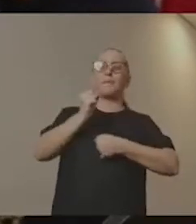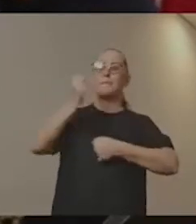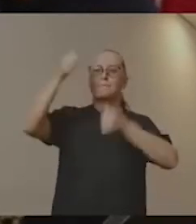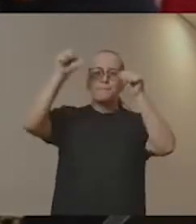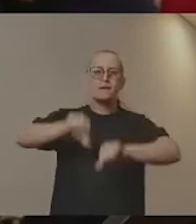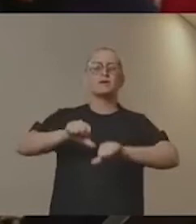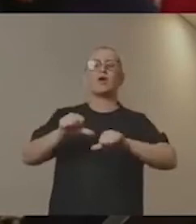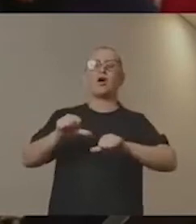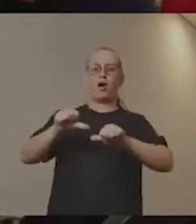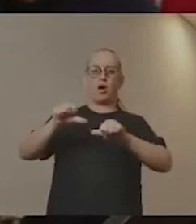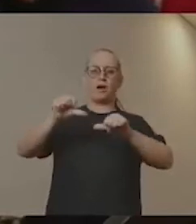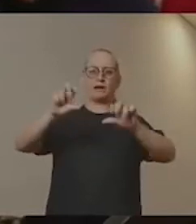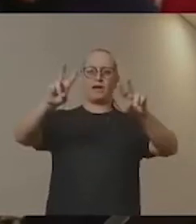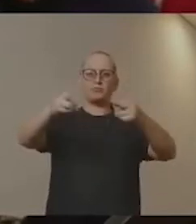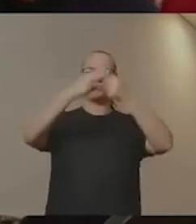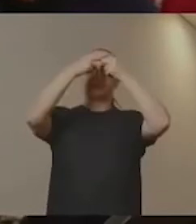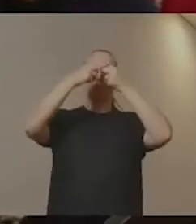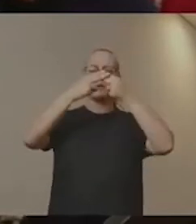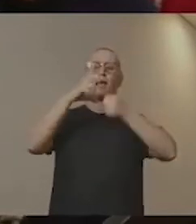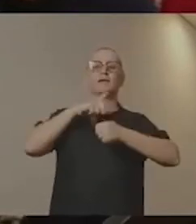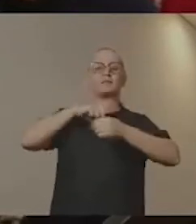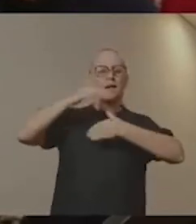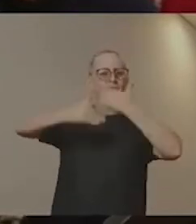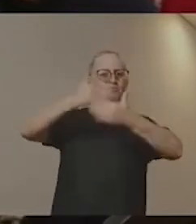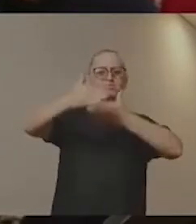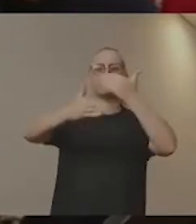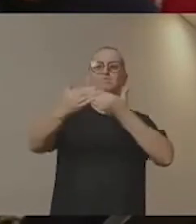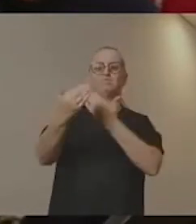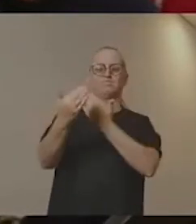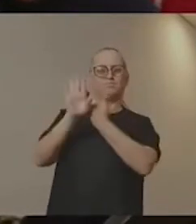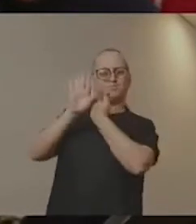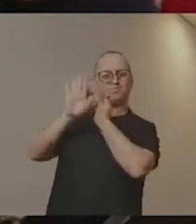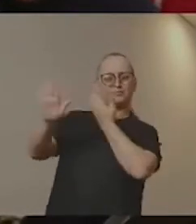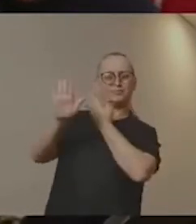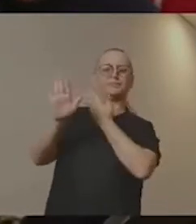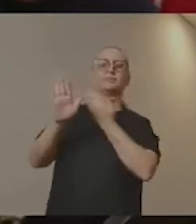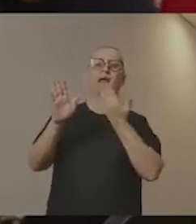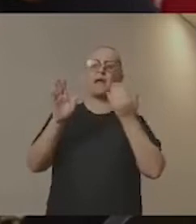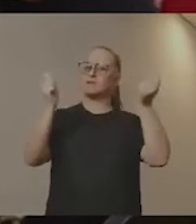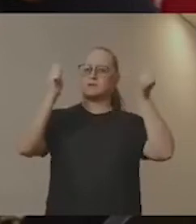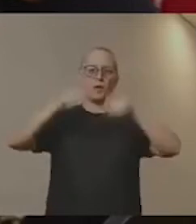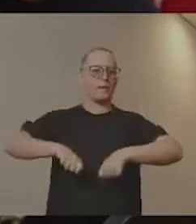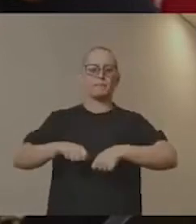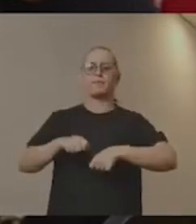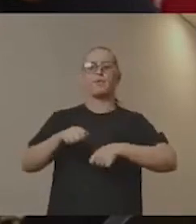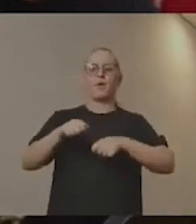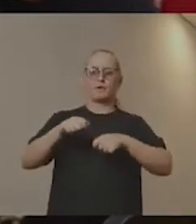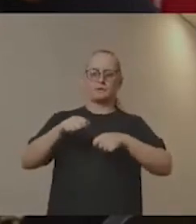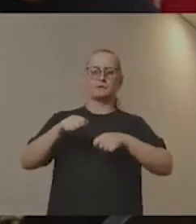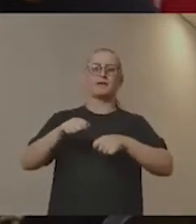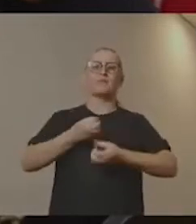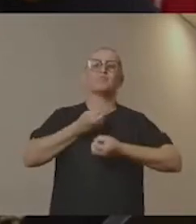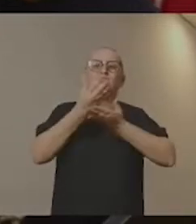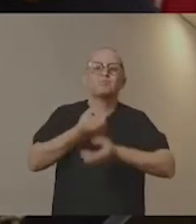distância da desaprovação. Crianças são punidas por não saber se expressar, mas se alguém nasceu sabendo, por favor, quer